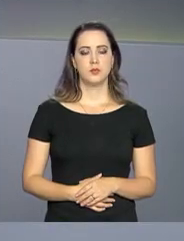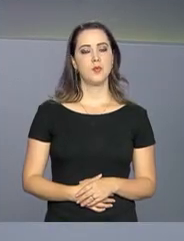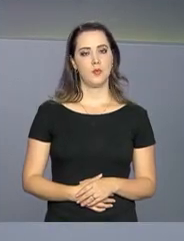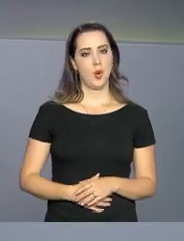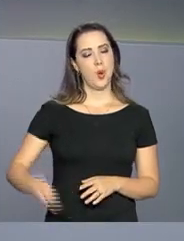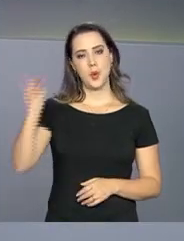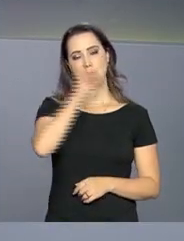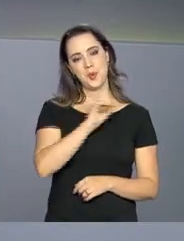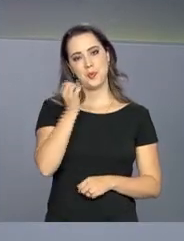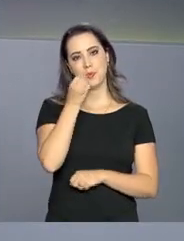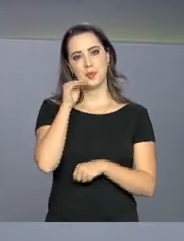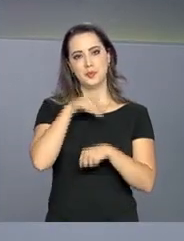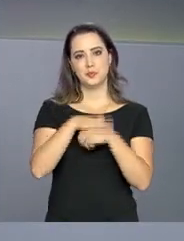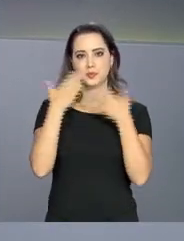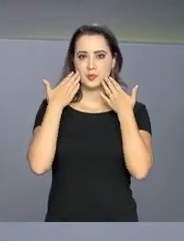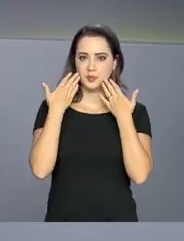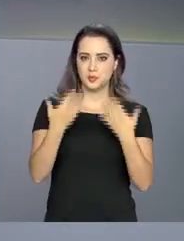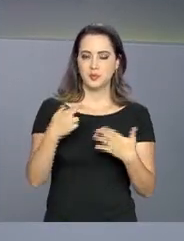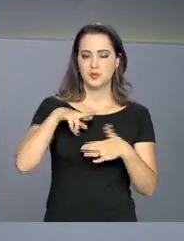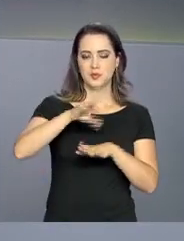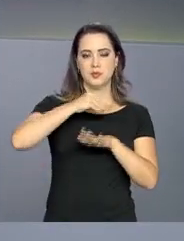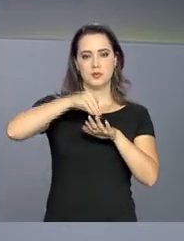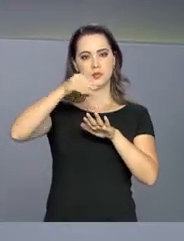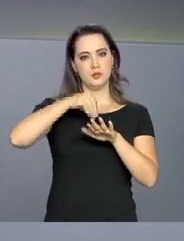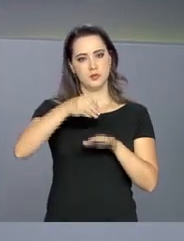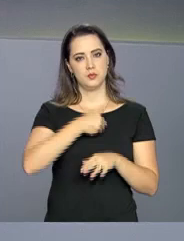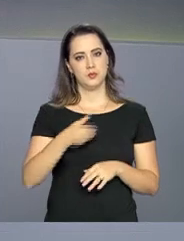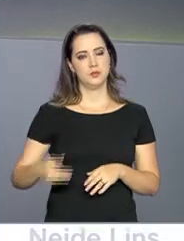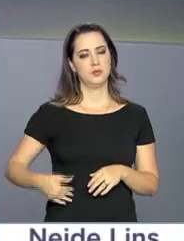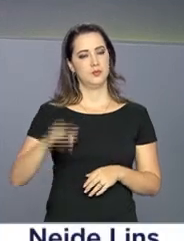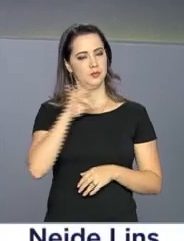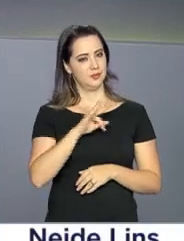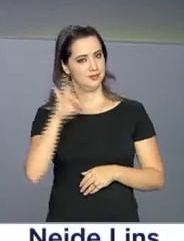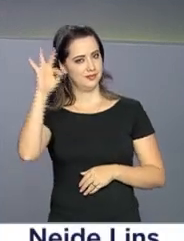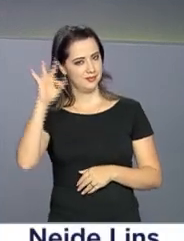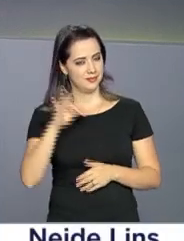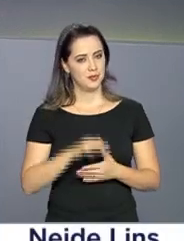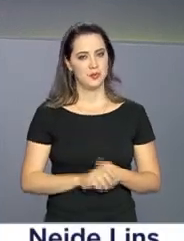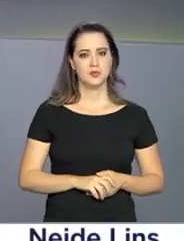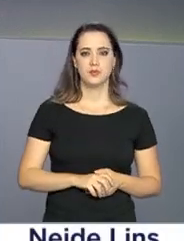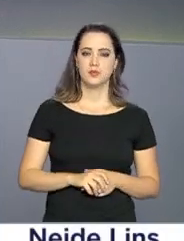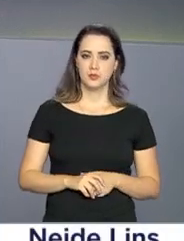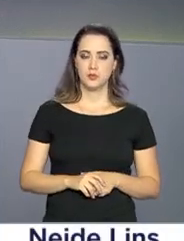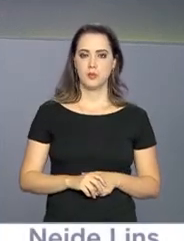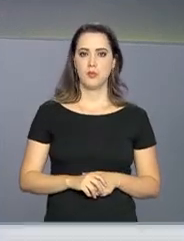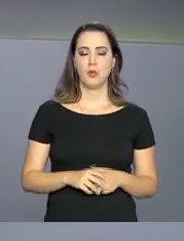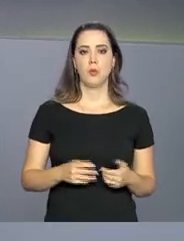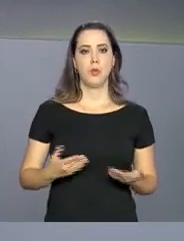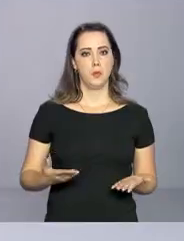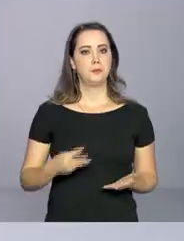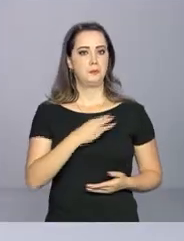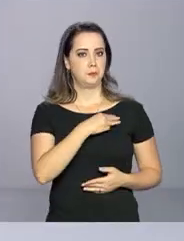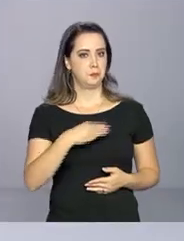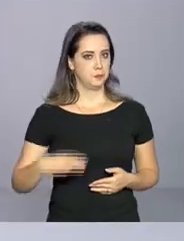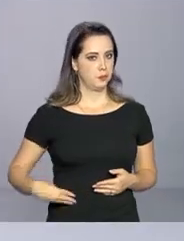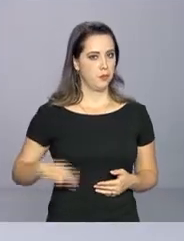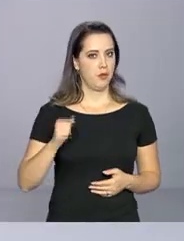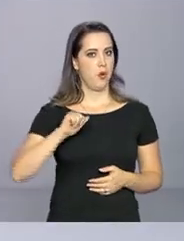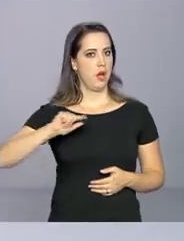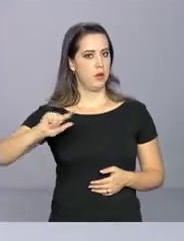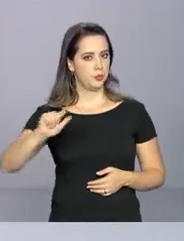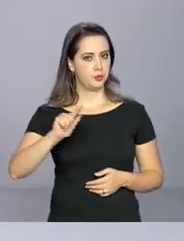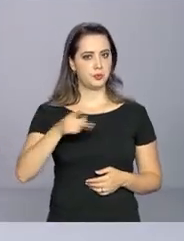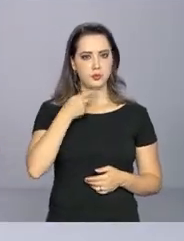Olá, boa noite. Estamos no ar com as notícias do governo federal em mais uma edição do Repórter NBR. O ministro